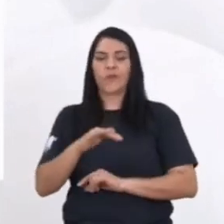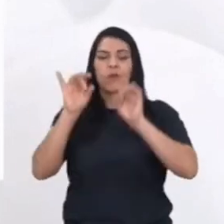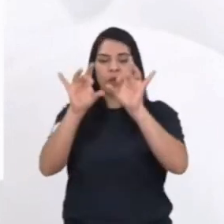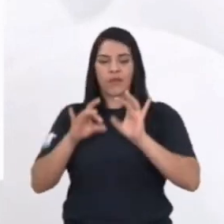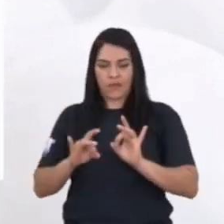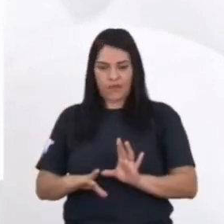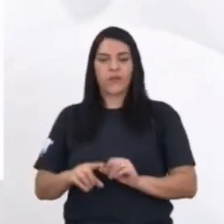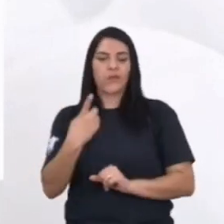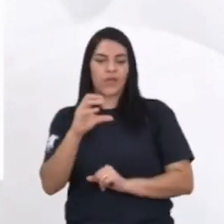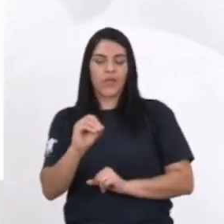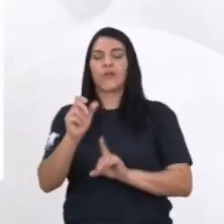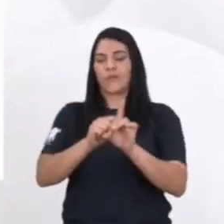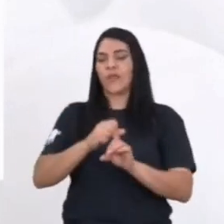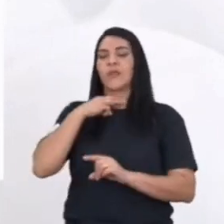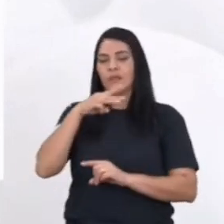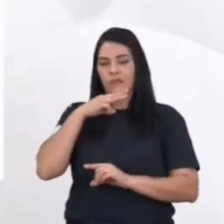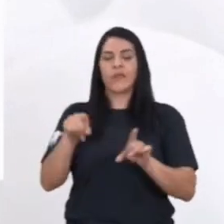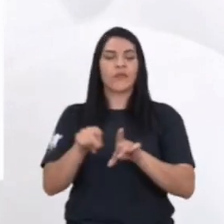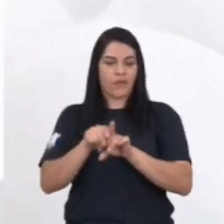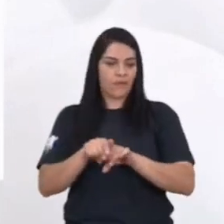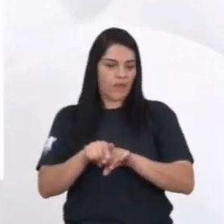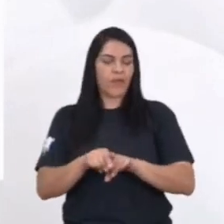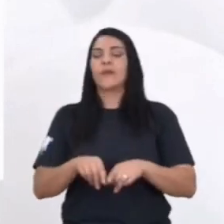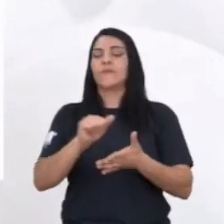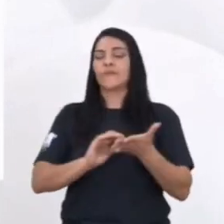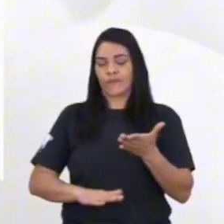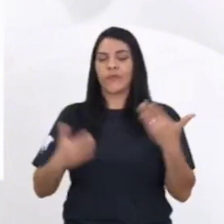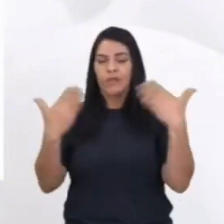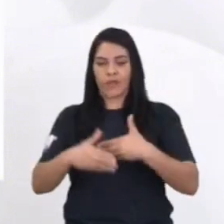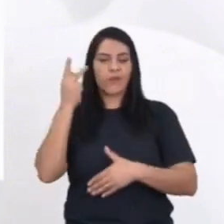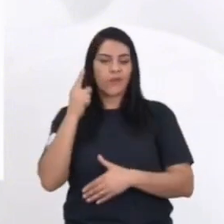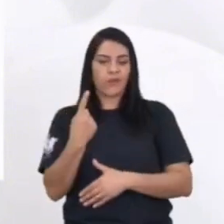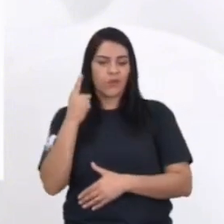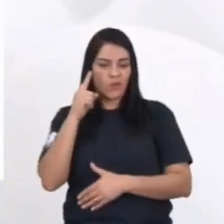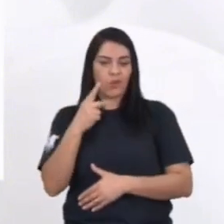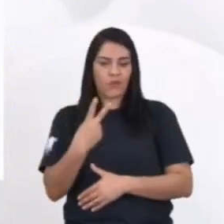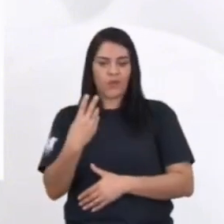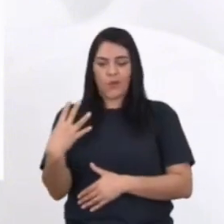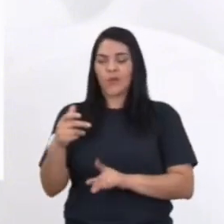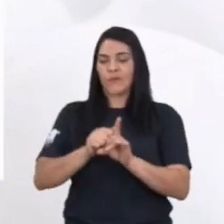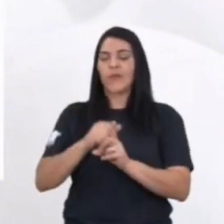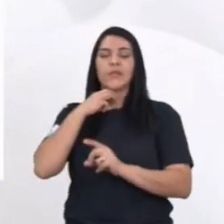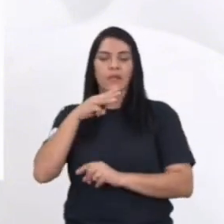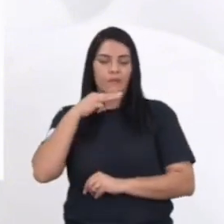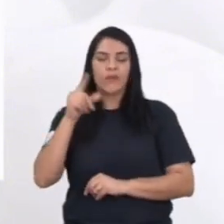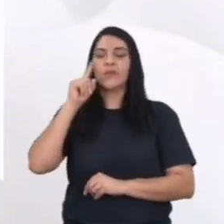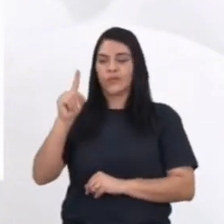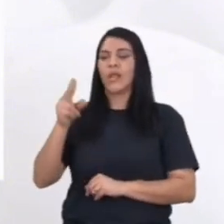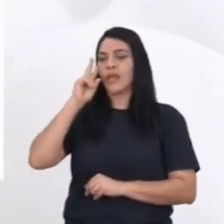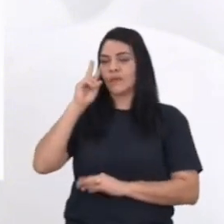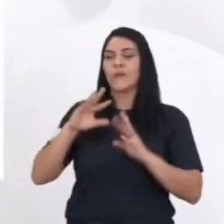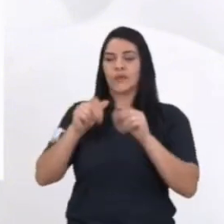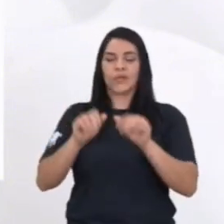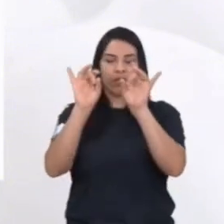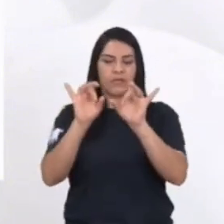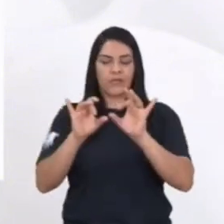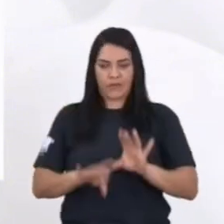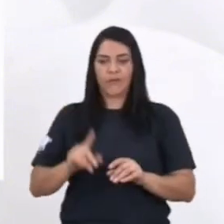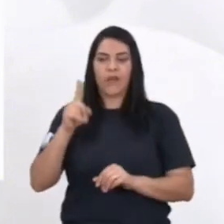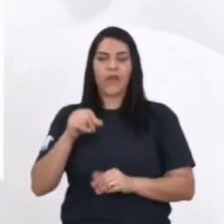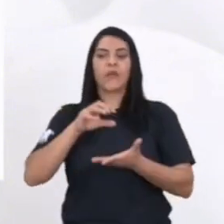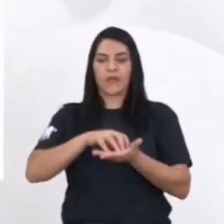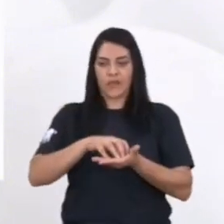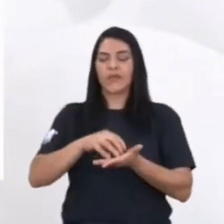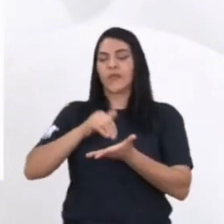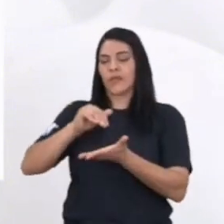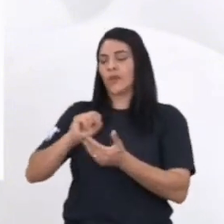especial diagnóstica, dia 10 de março. E tarefa especial de revisão para a prova paulista, dia 24 de março. Então essas vão ser a data. Lembrando que a Arlete já falou que essas especiais são disparadas via órgão central